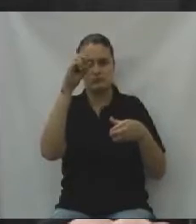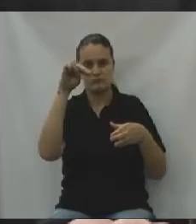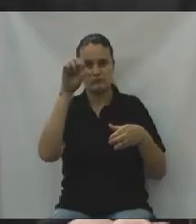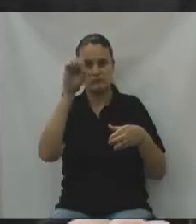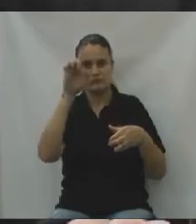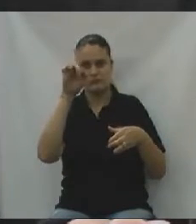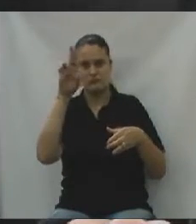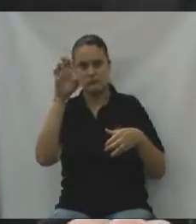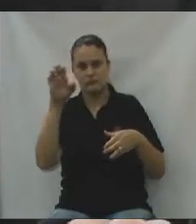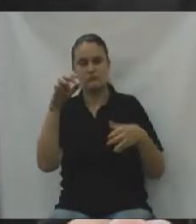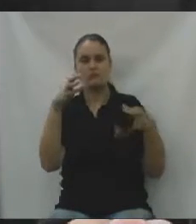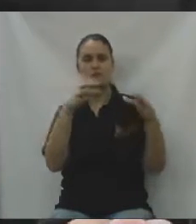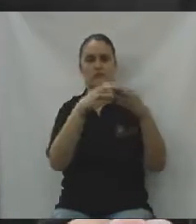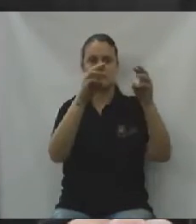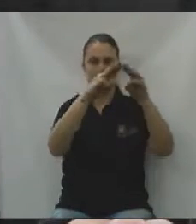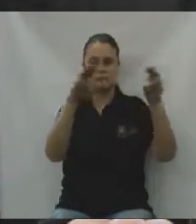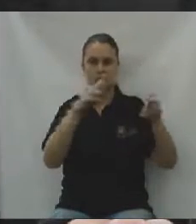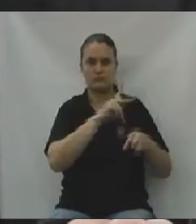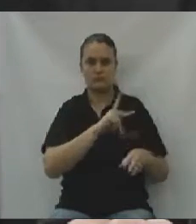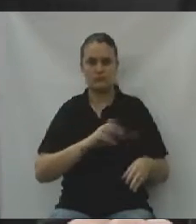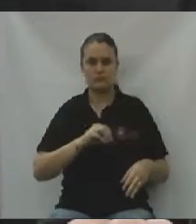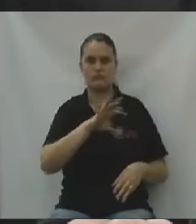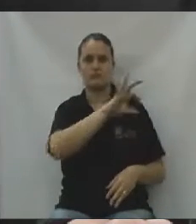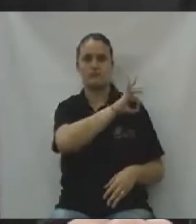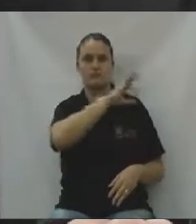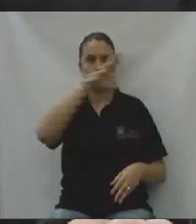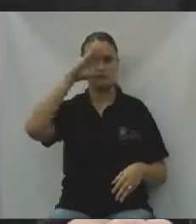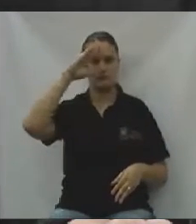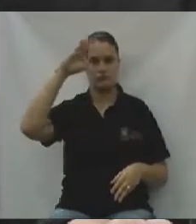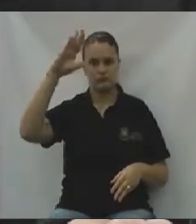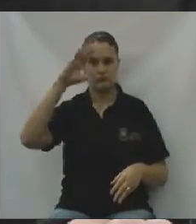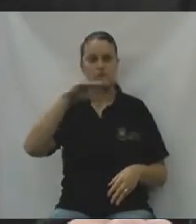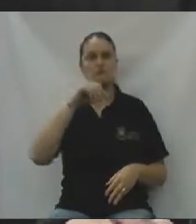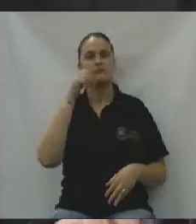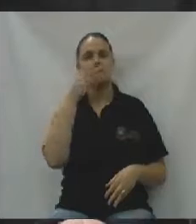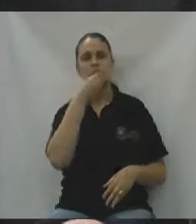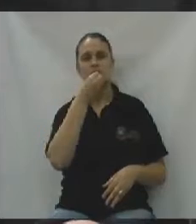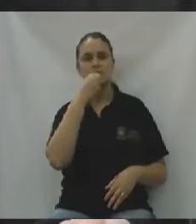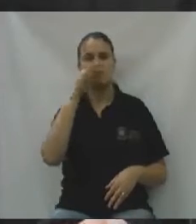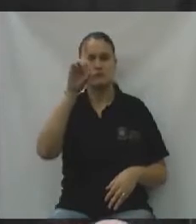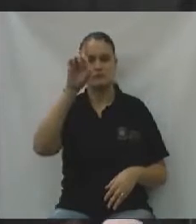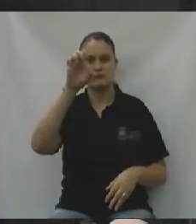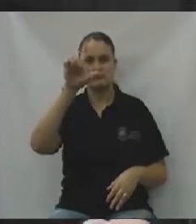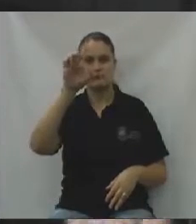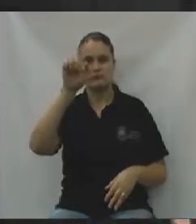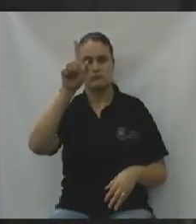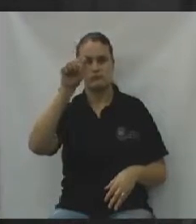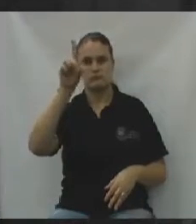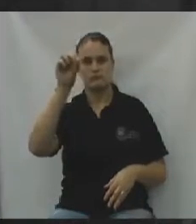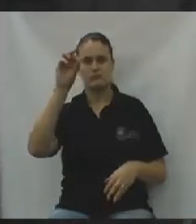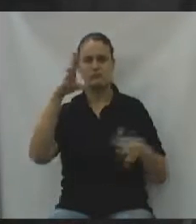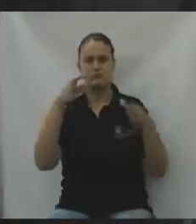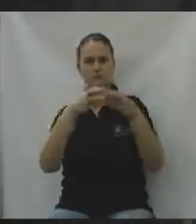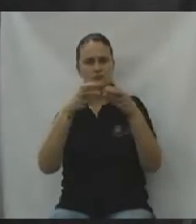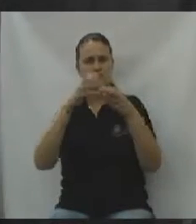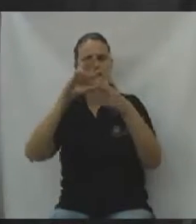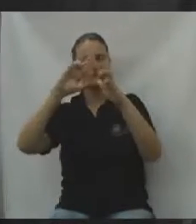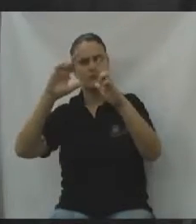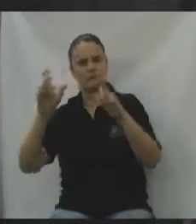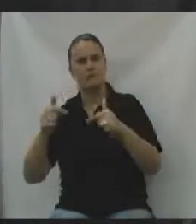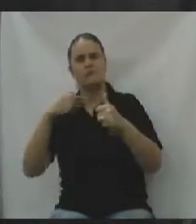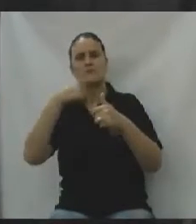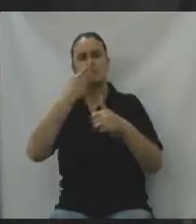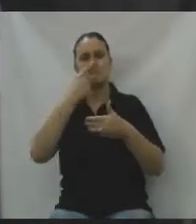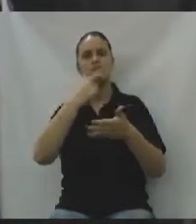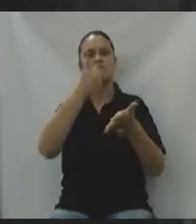Ministério Público, o Comando da Polícia Militar, delegados, enfim, entidades se posicionam